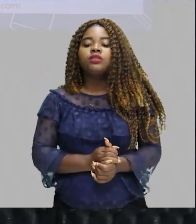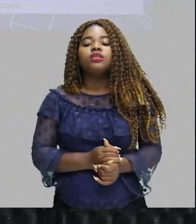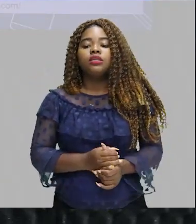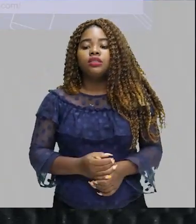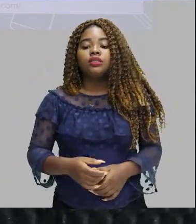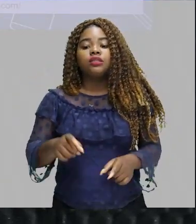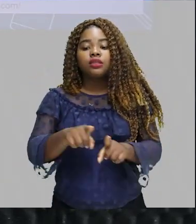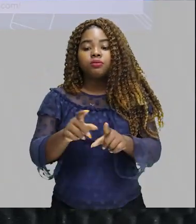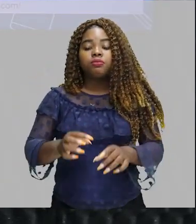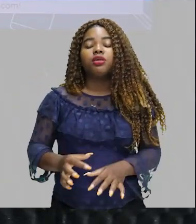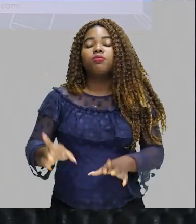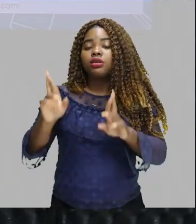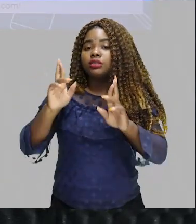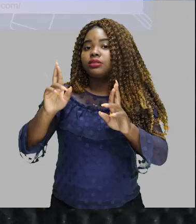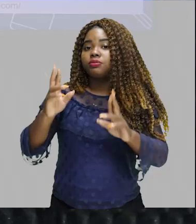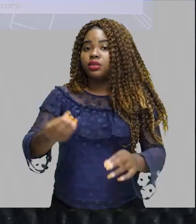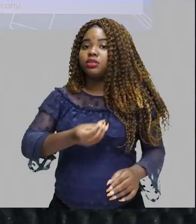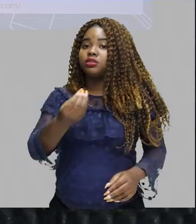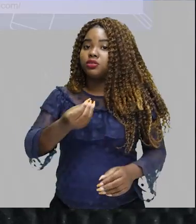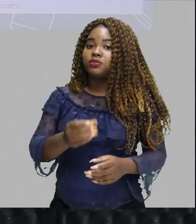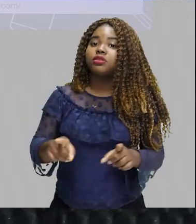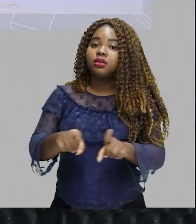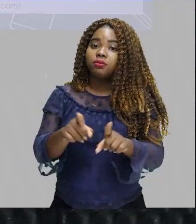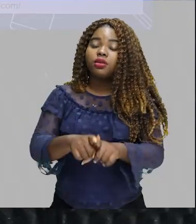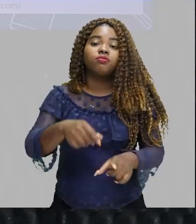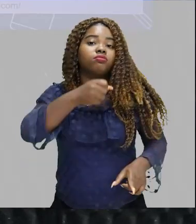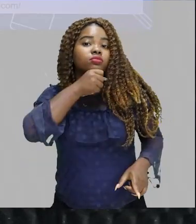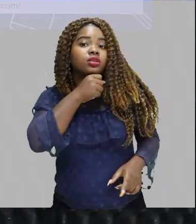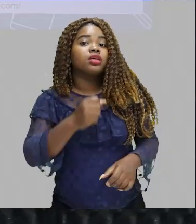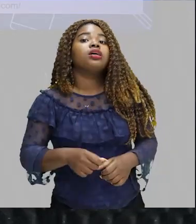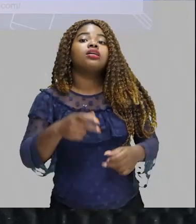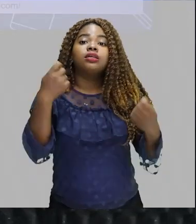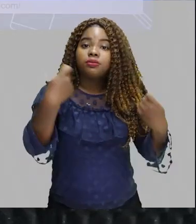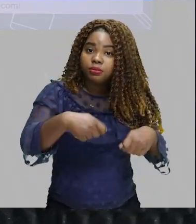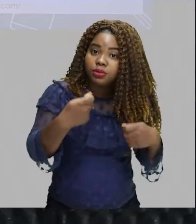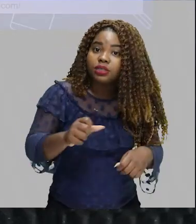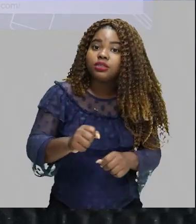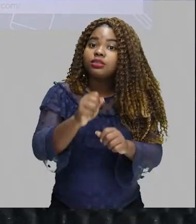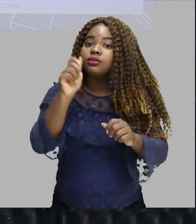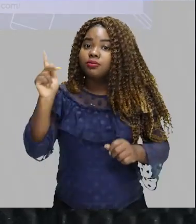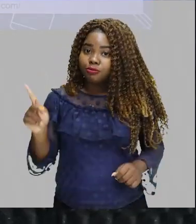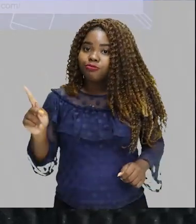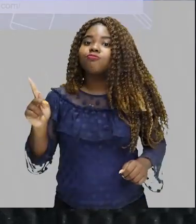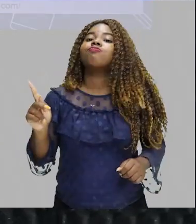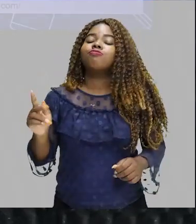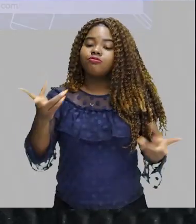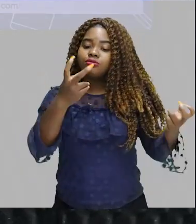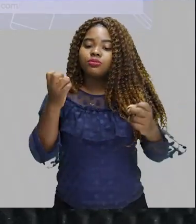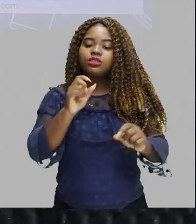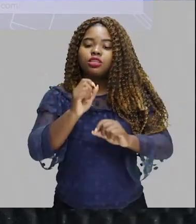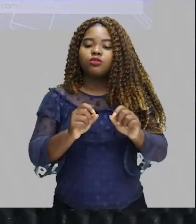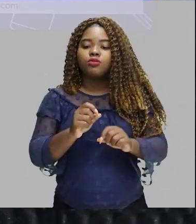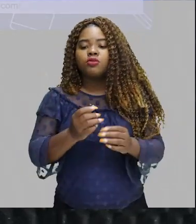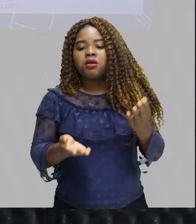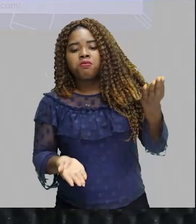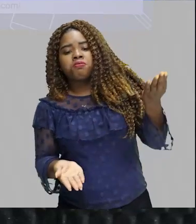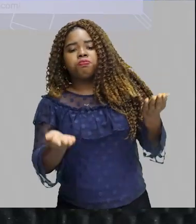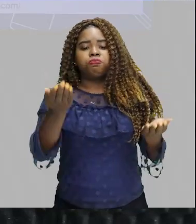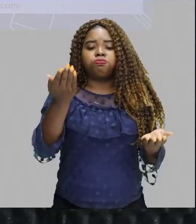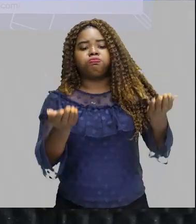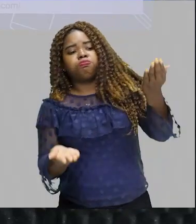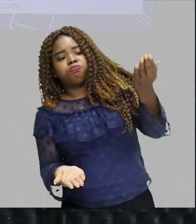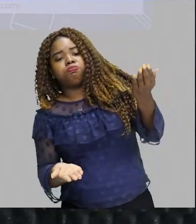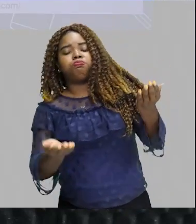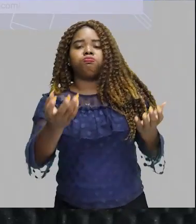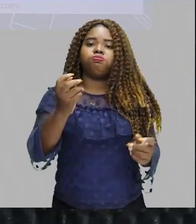envelhecida, que precisa de aposentadoria. Tu vai começar a perceber que isso vai ter um desequilíbrio econômico a médio e longo